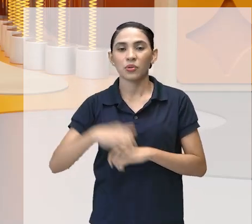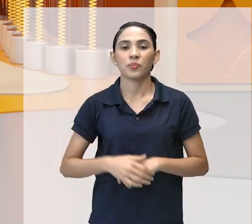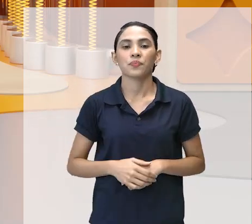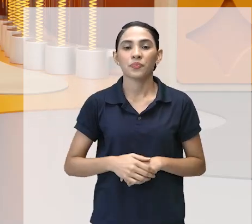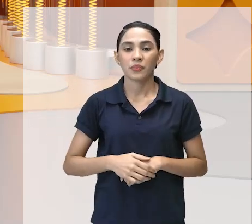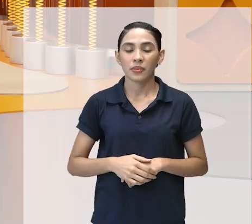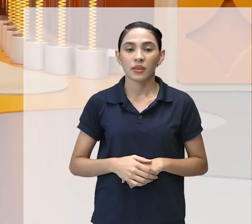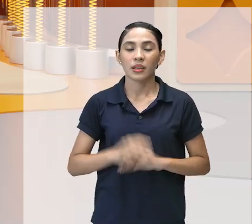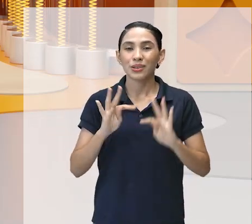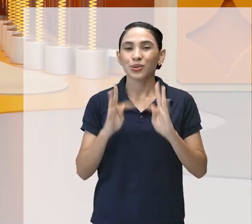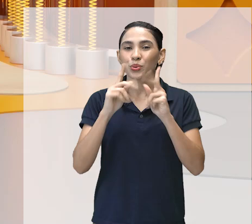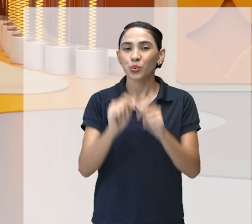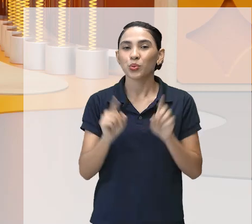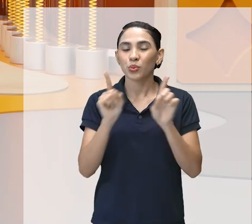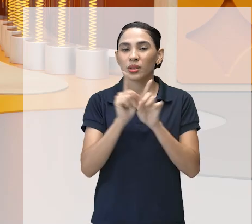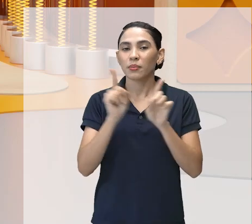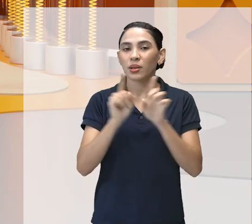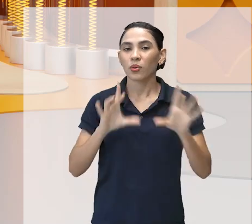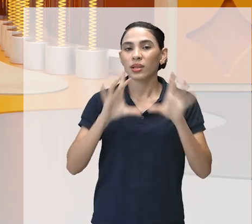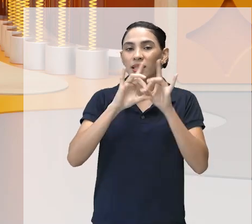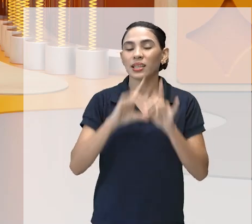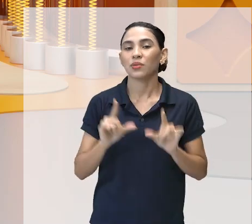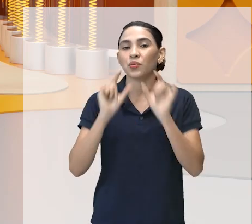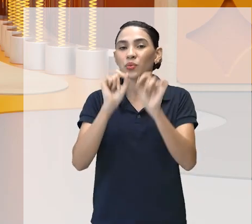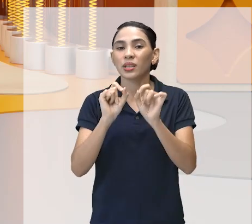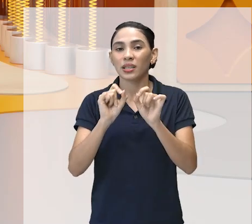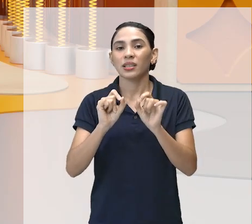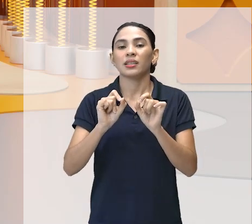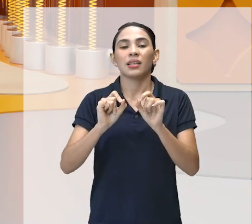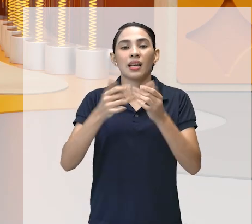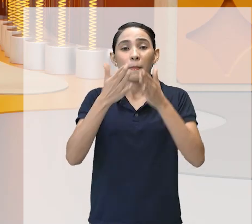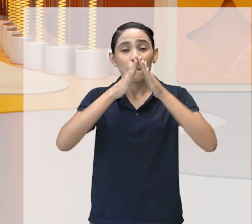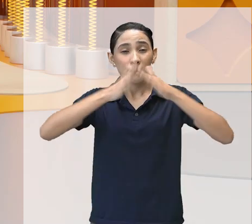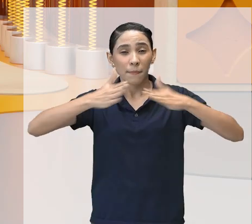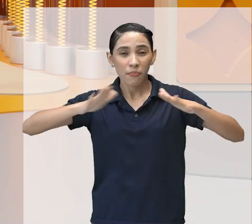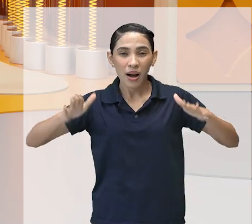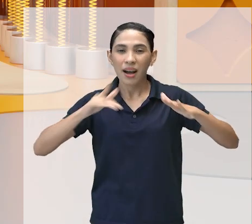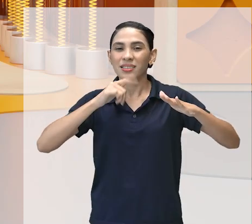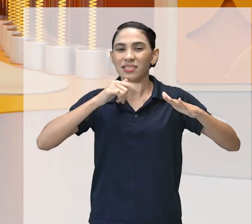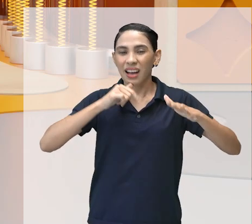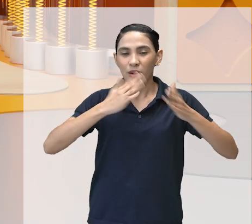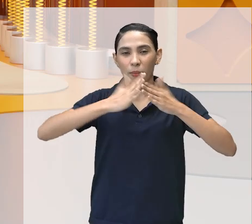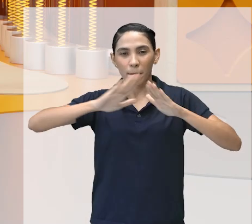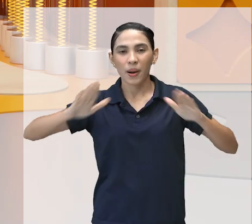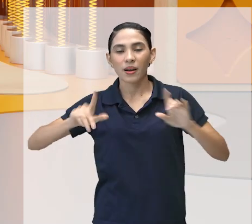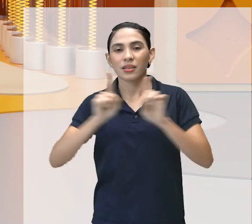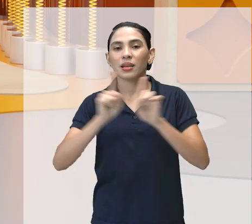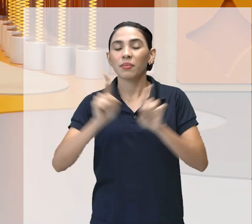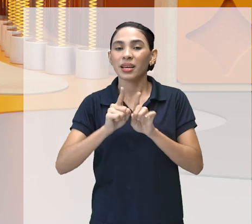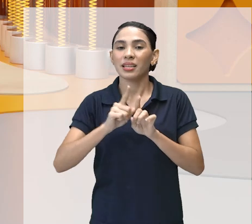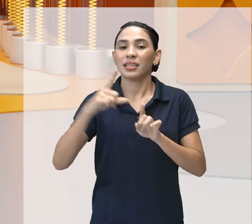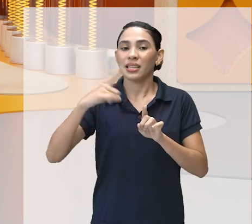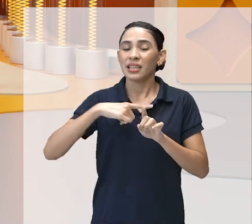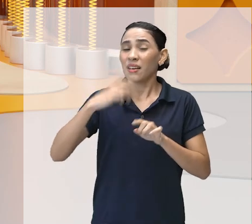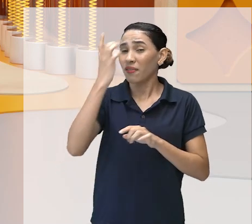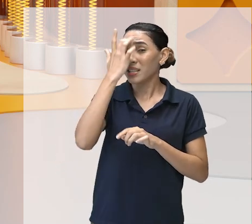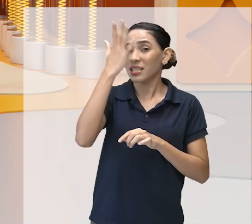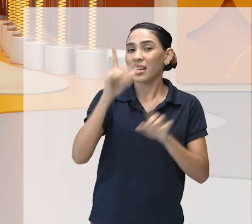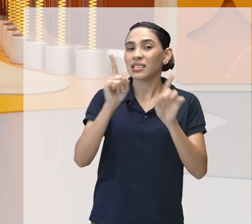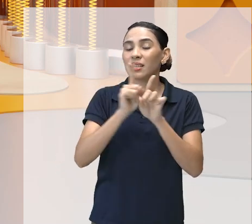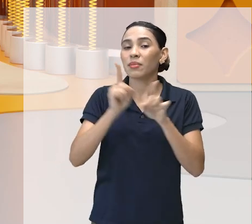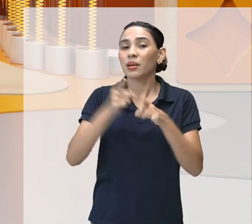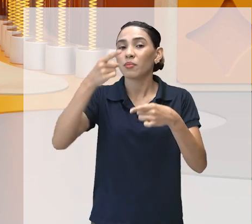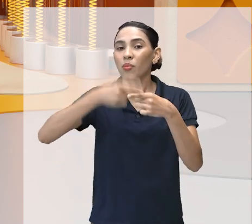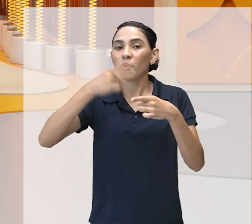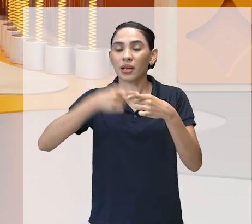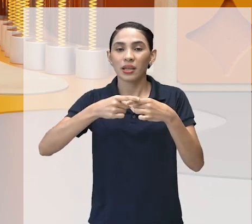tá? E tudo isso sendo conectado por mares, tá? E até mesmo aí acaba tendo essa facilitação por